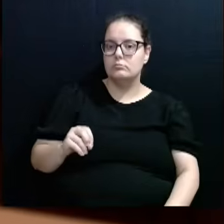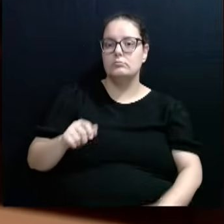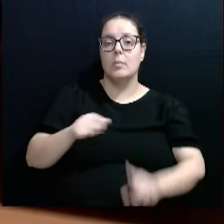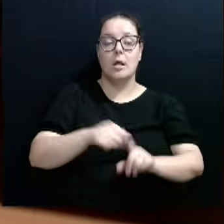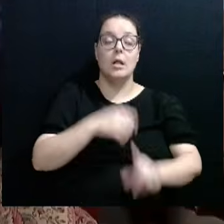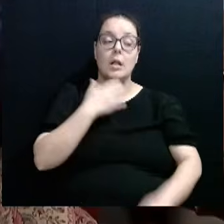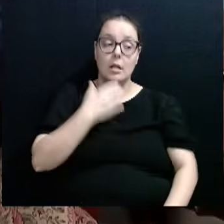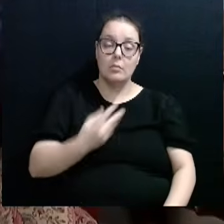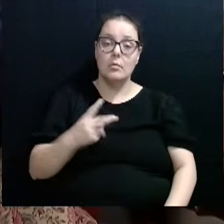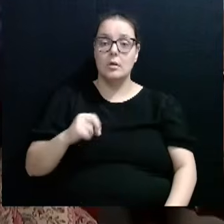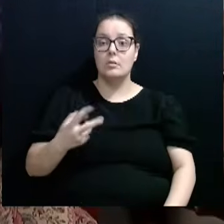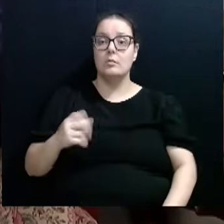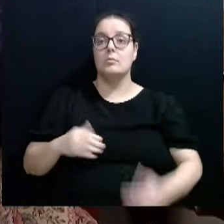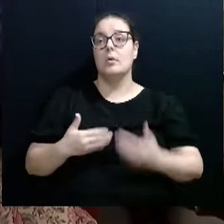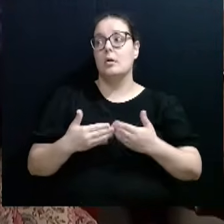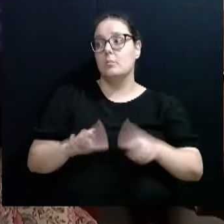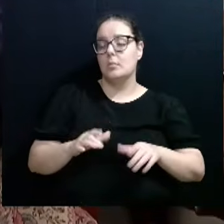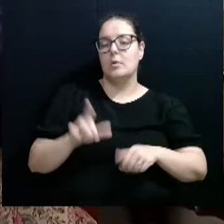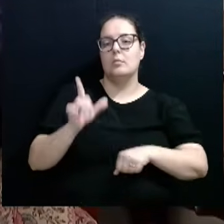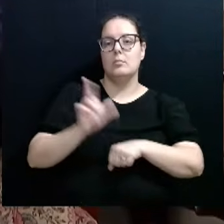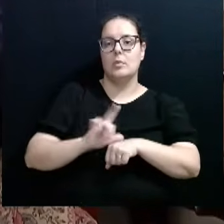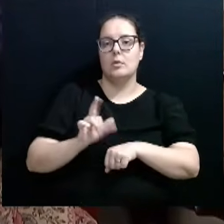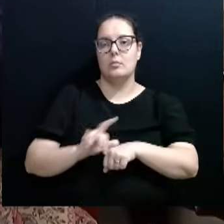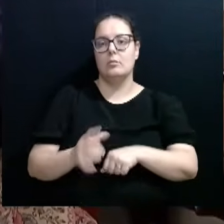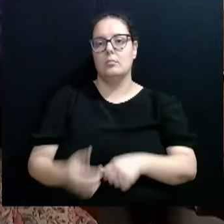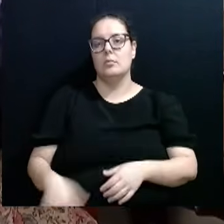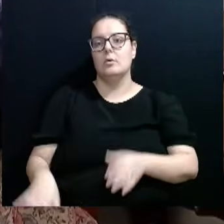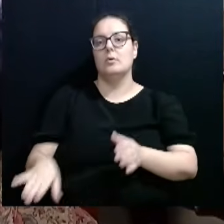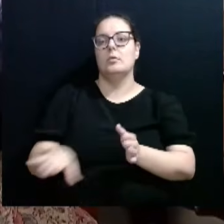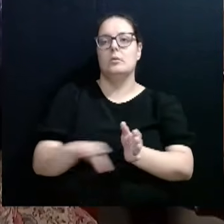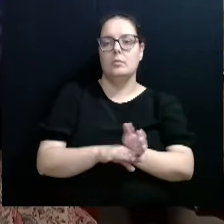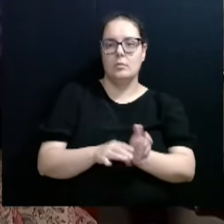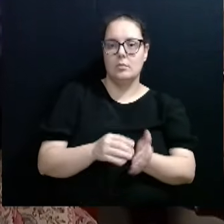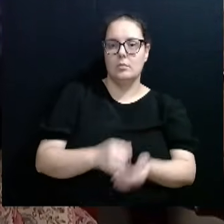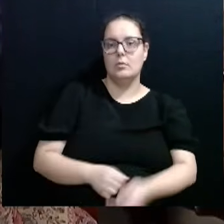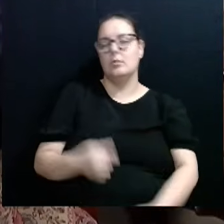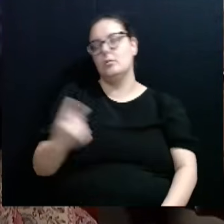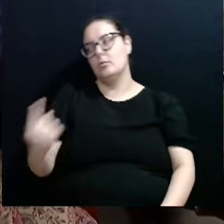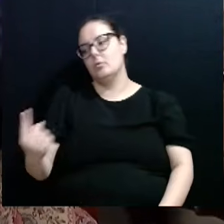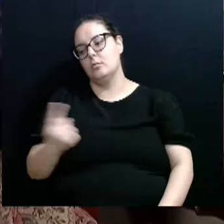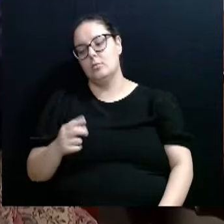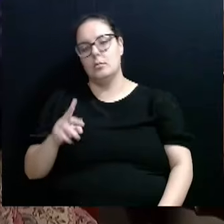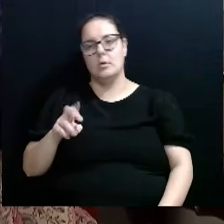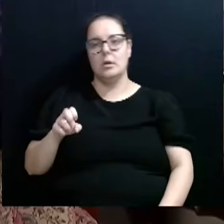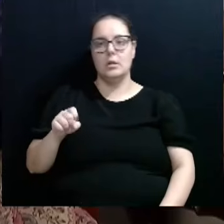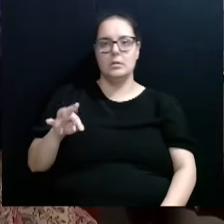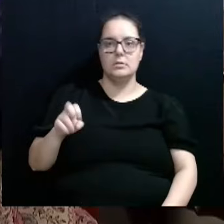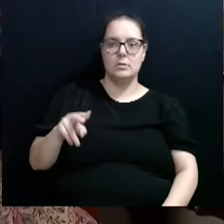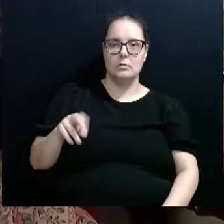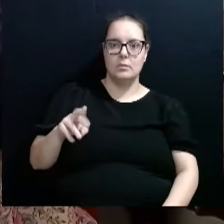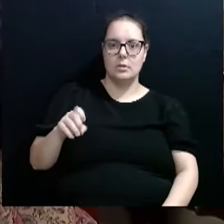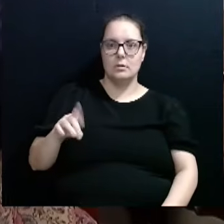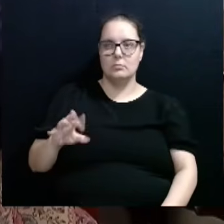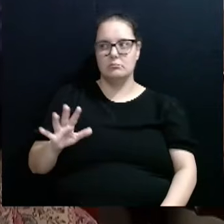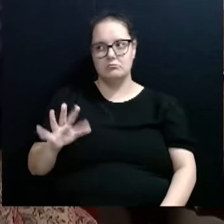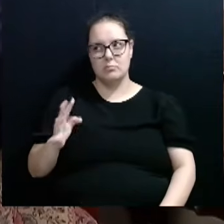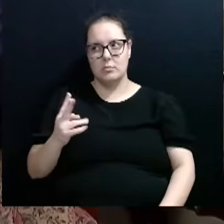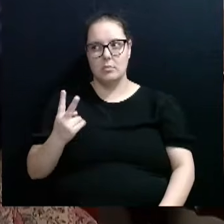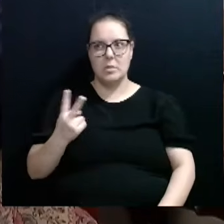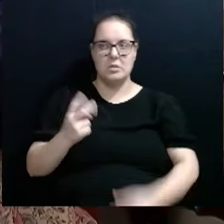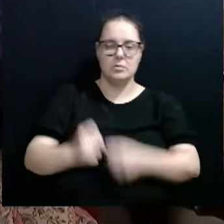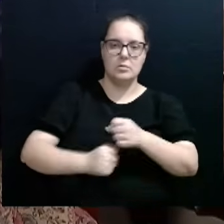loja, veio inicialmente um restaurador, que ficou mais ou menos uns 2 anos, apenas um